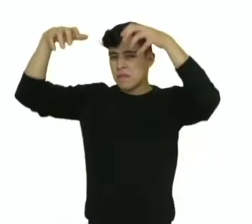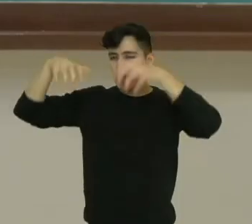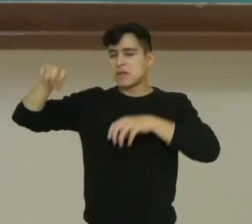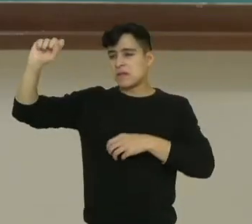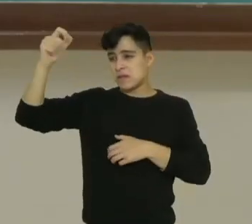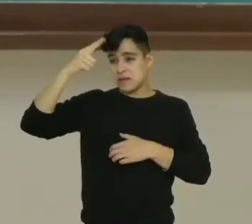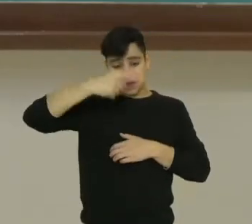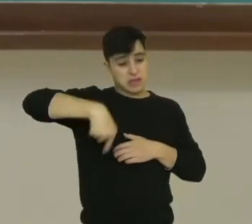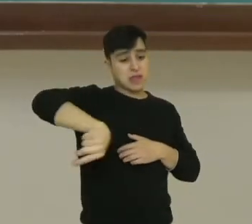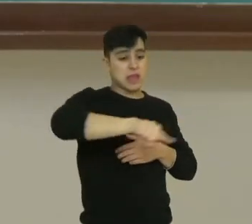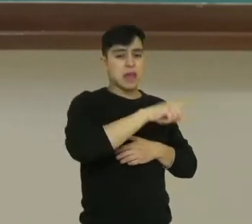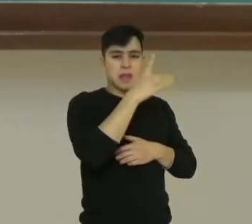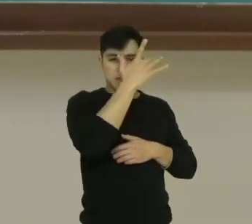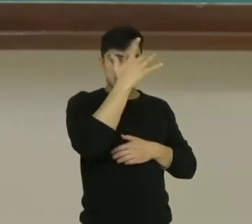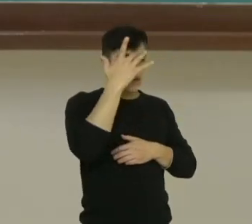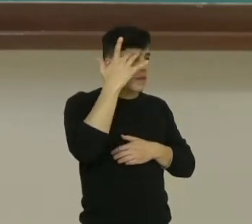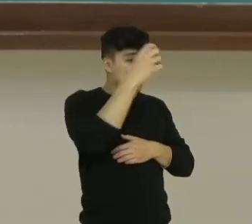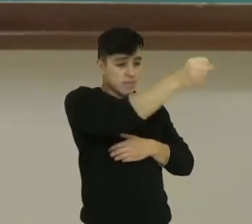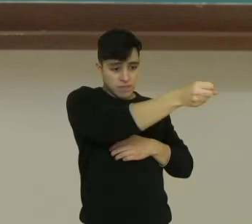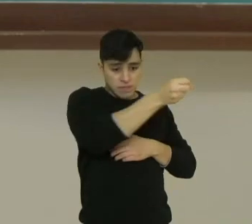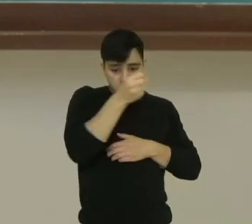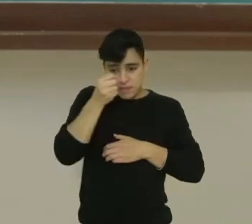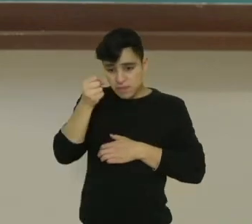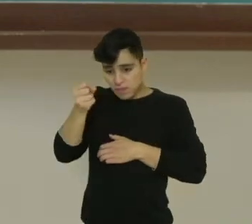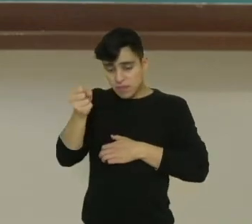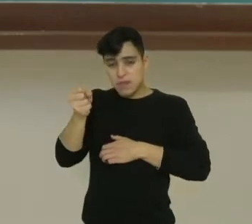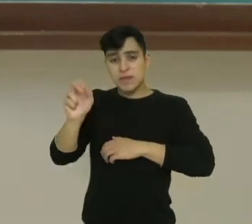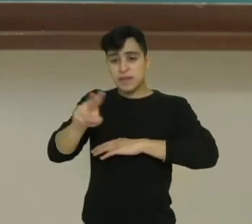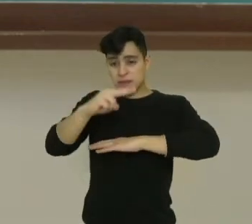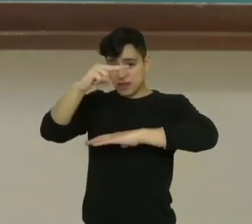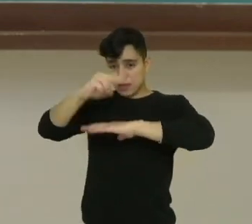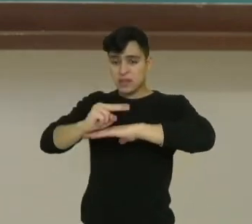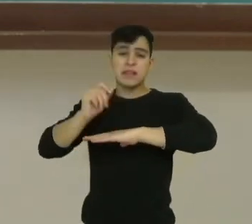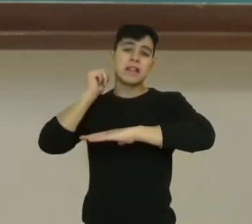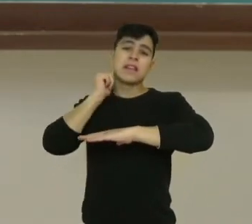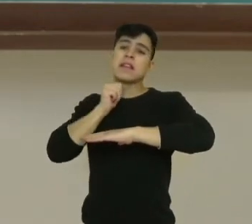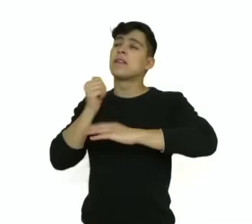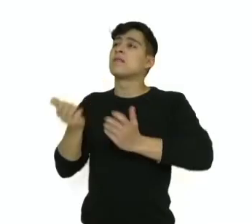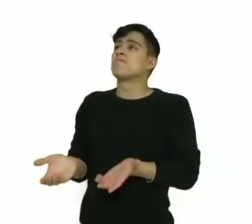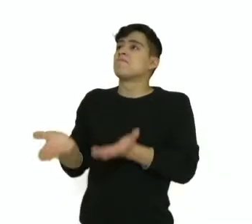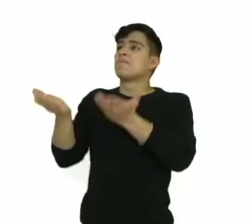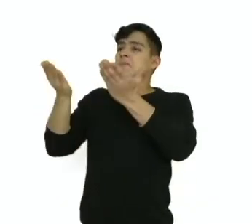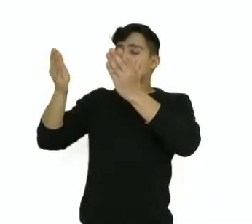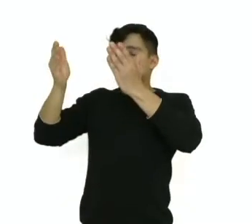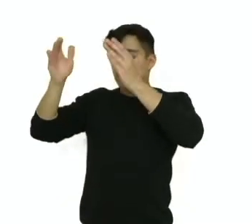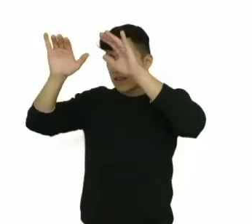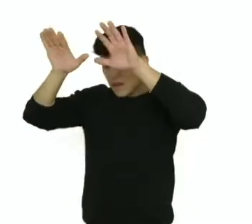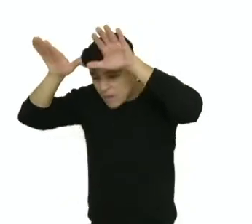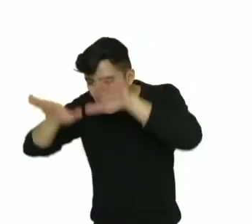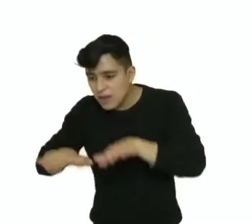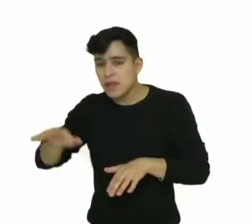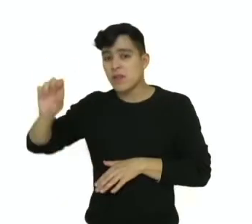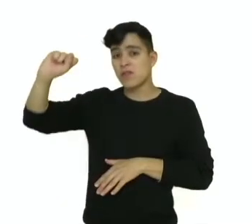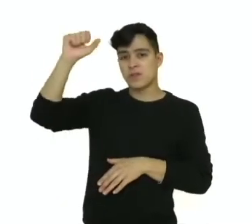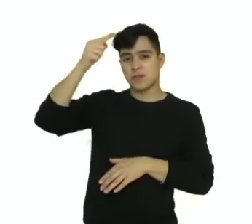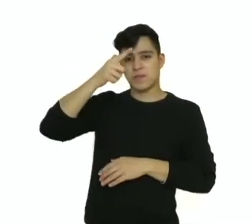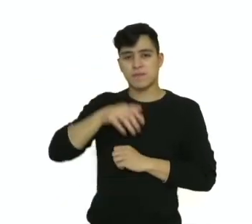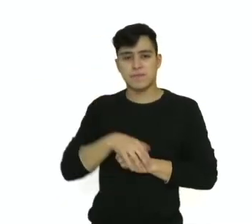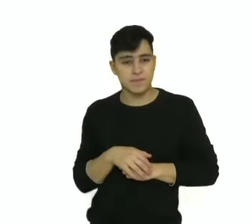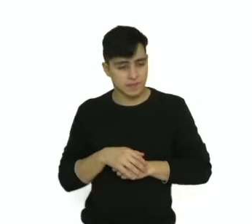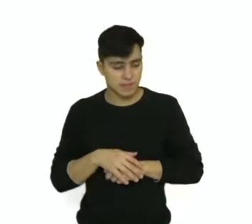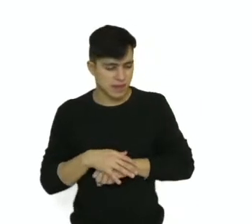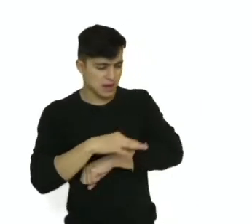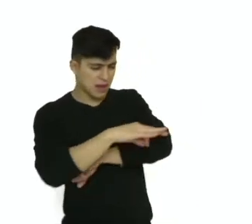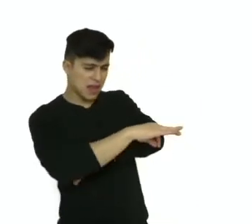hábito fazer sacrifícios humanos em homenagem ao deus sol, né? E a arquitetura. Os